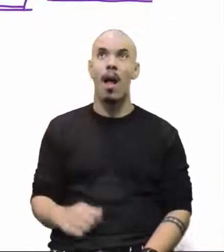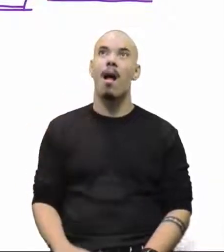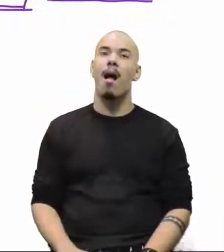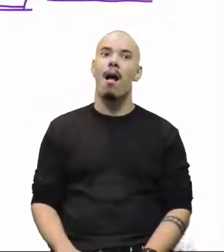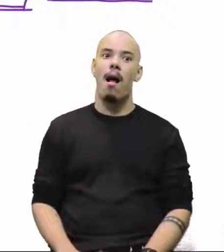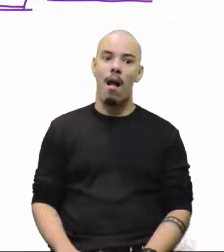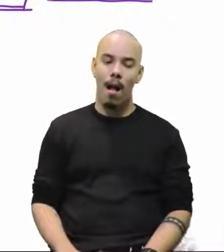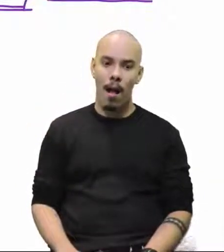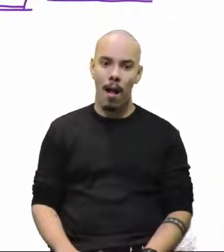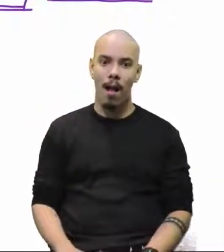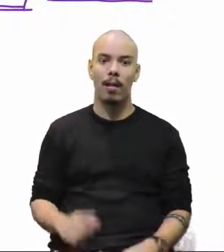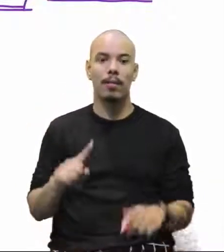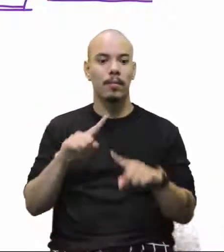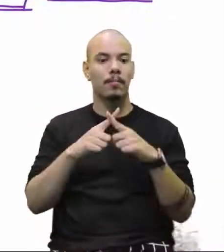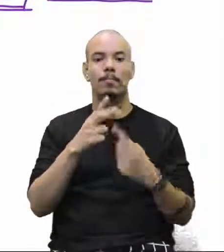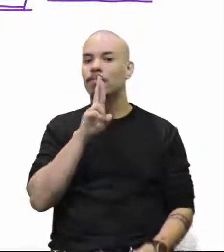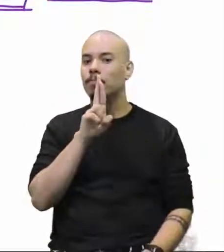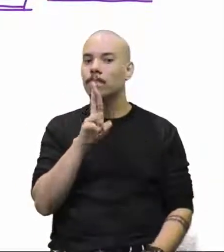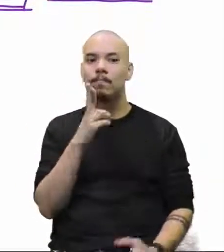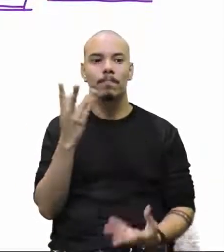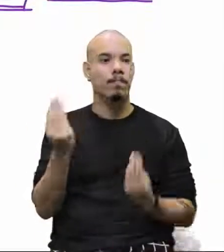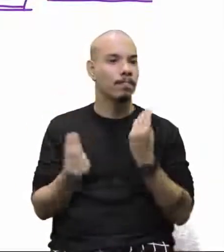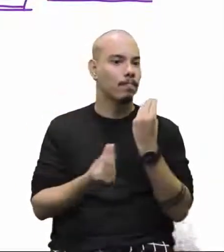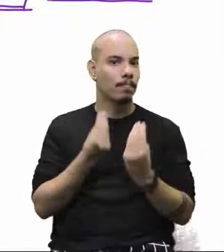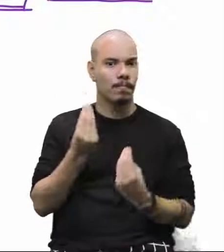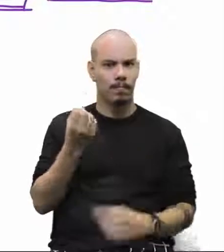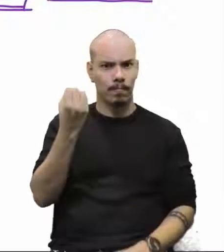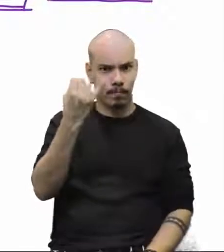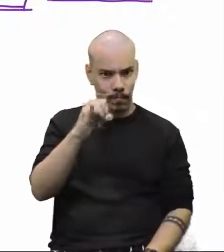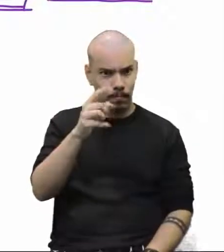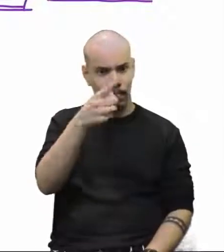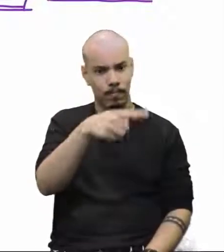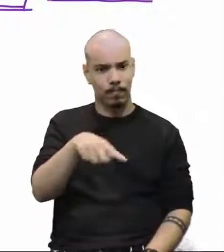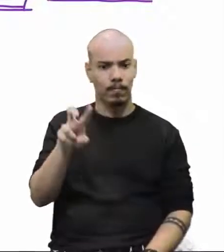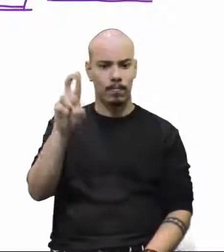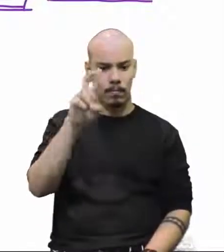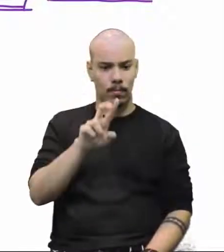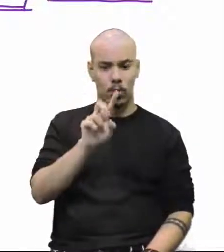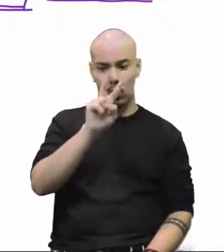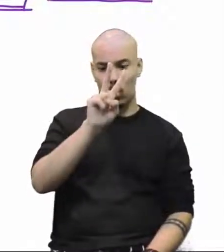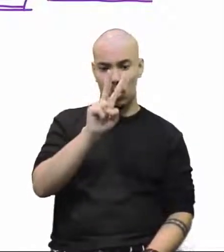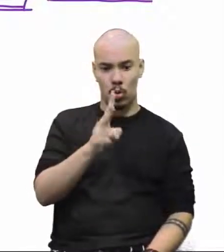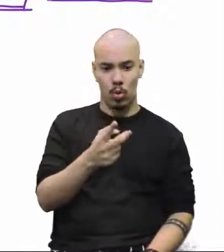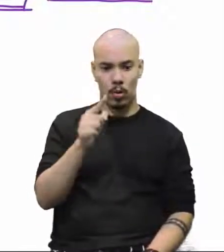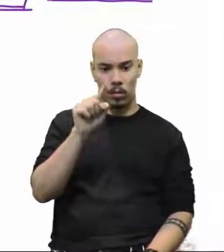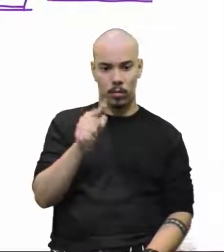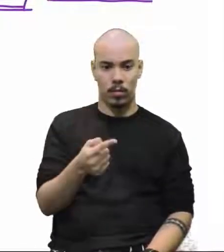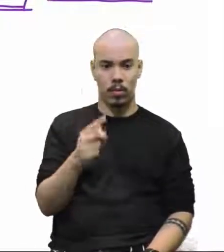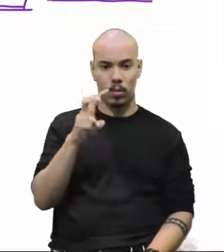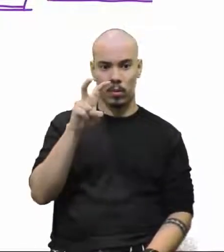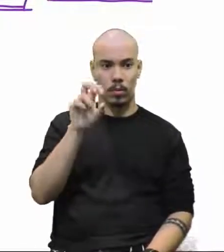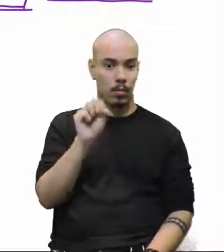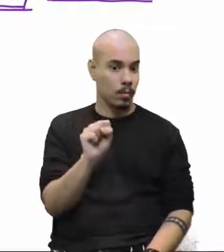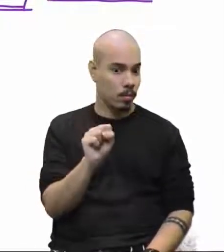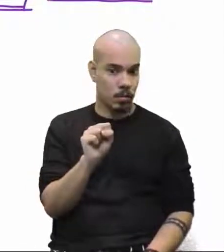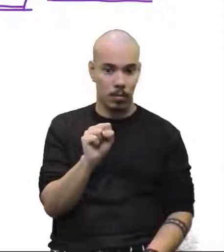professor, que resultado vai ser? Gente, se você observar, 2,58 é